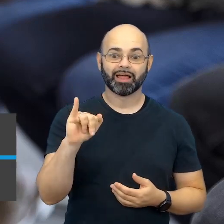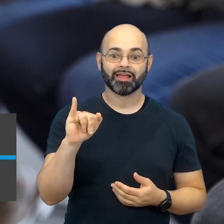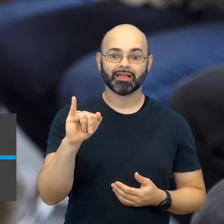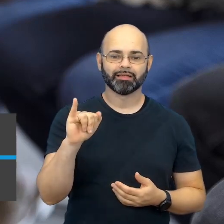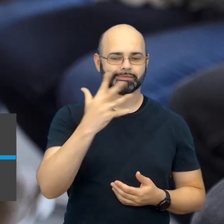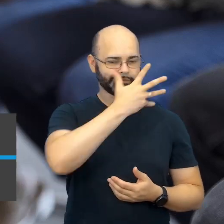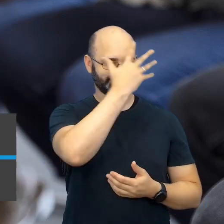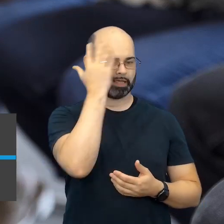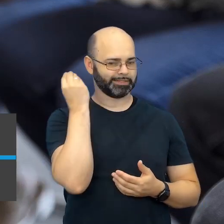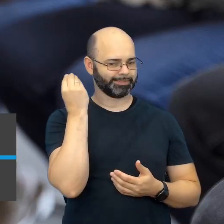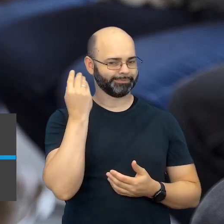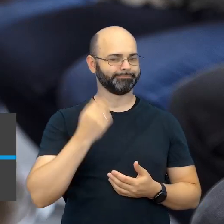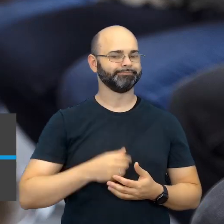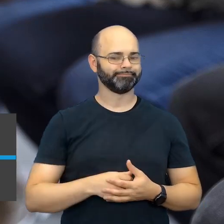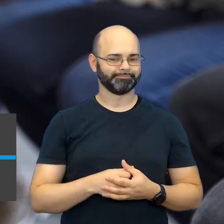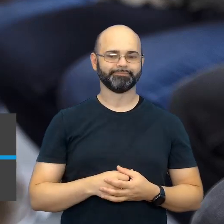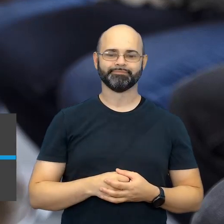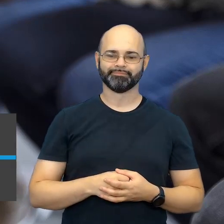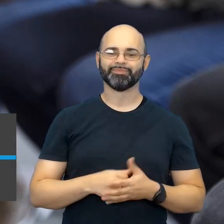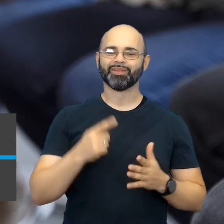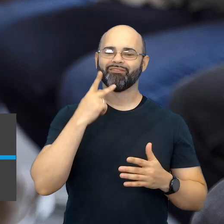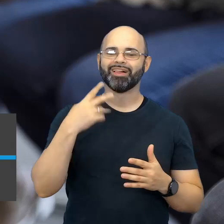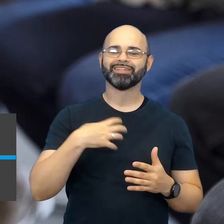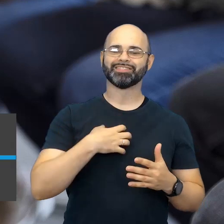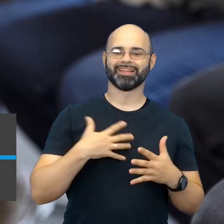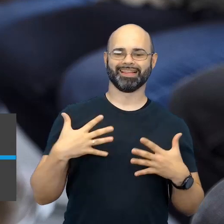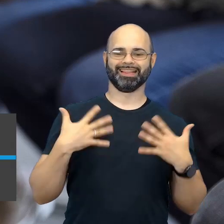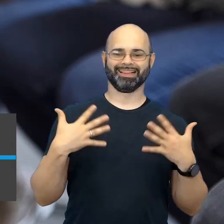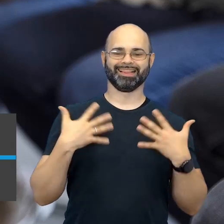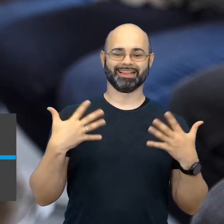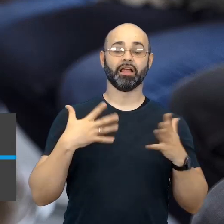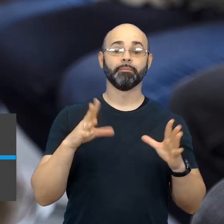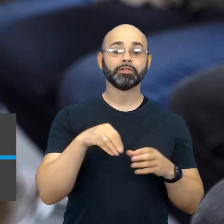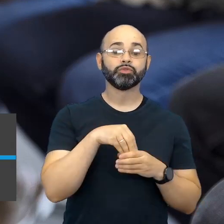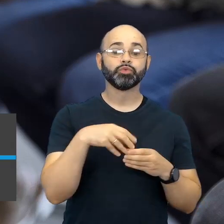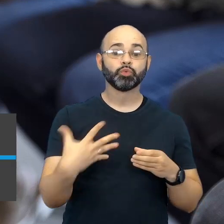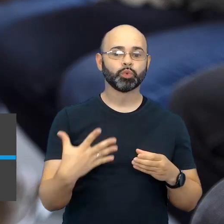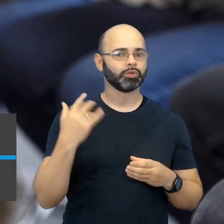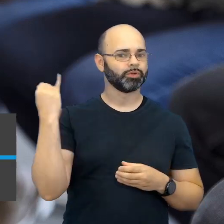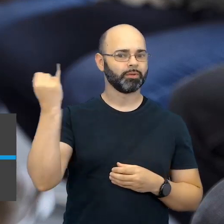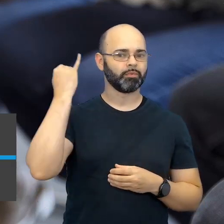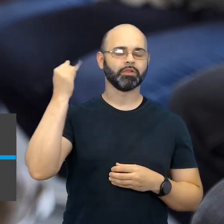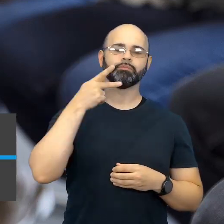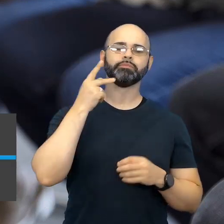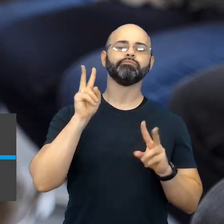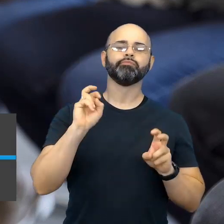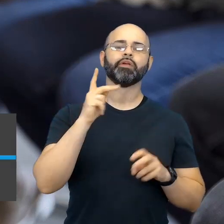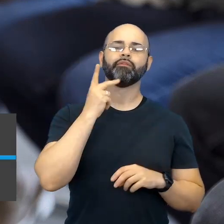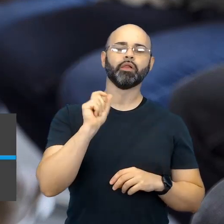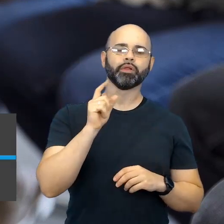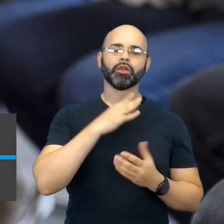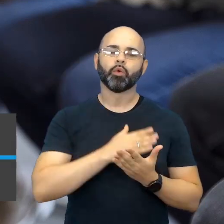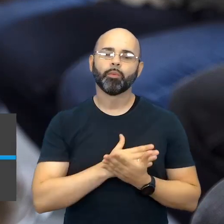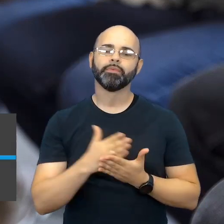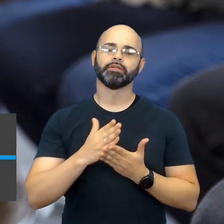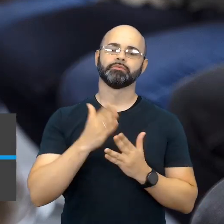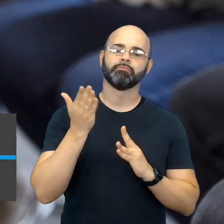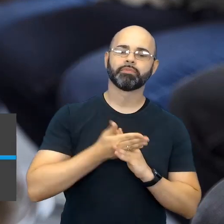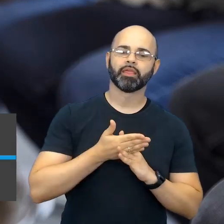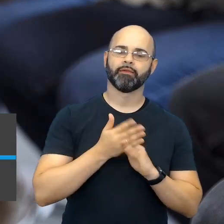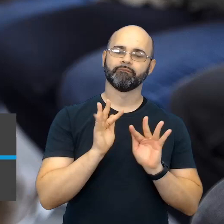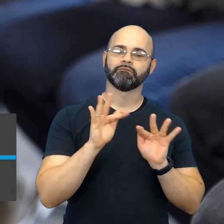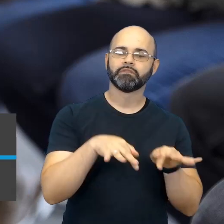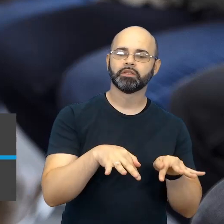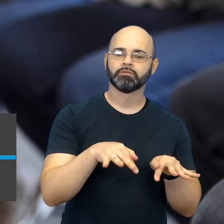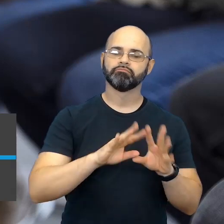interessante falar de forma divertida, mas lembrar que o conteúdo é mais importante. É o que você está falando, começo, meio e fim, né? A ideia que você quer